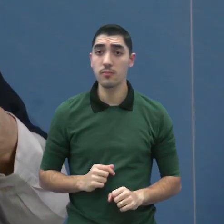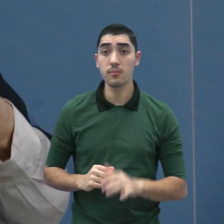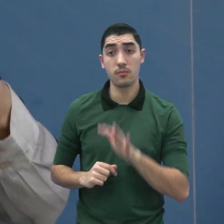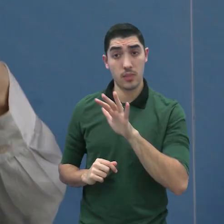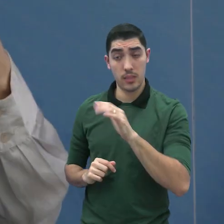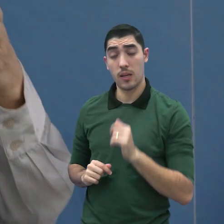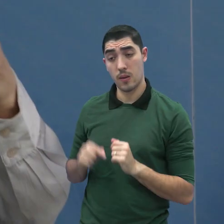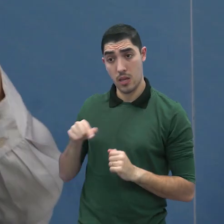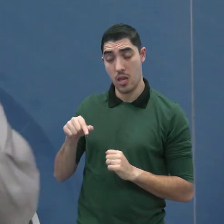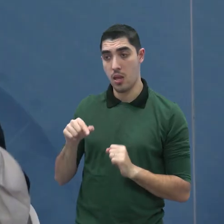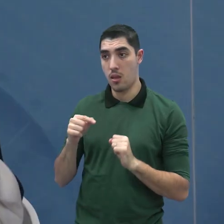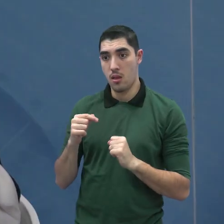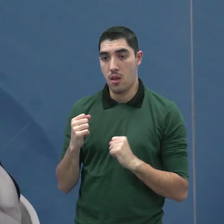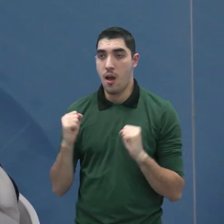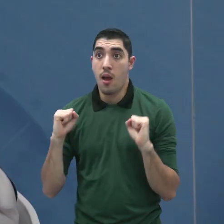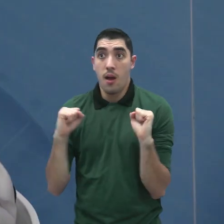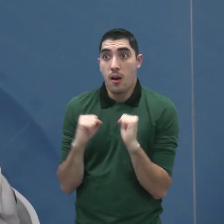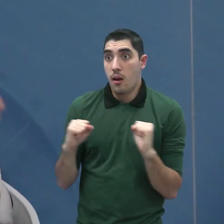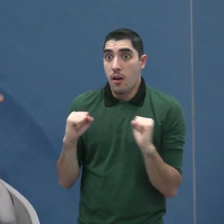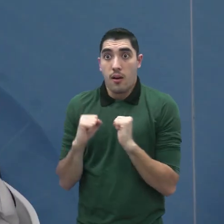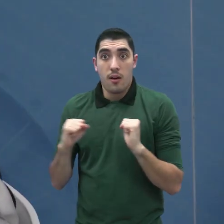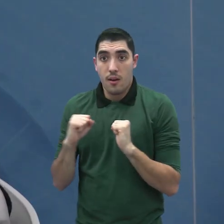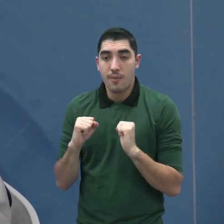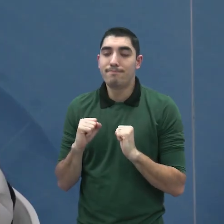fanatismo, ele pode levar a